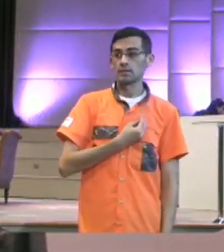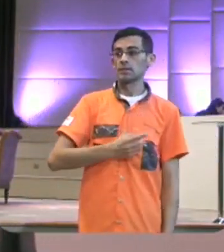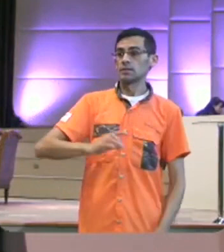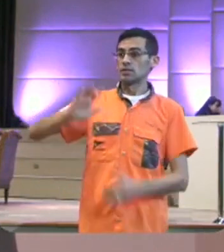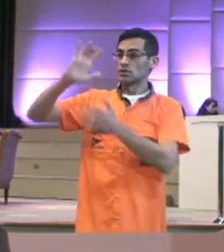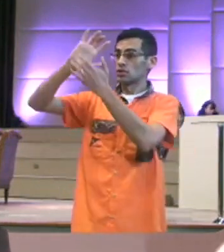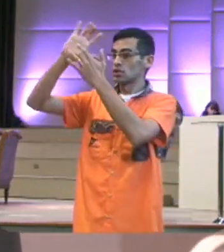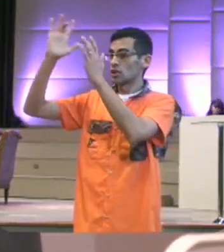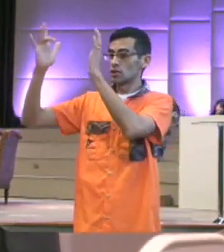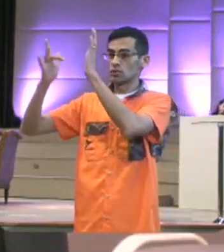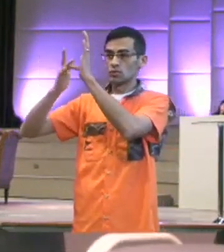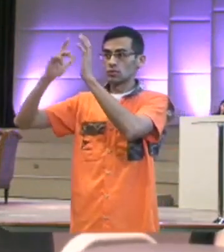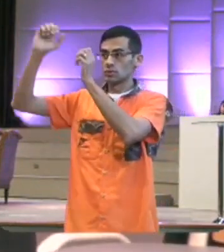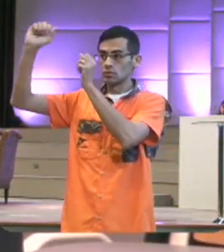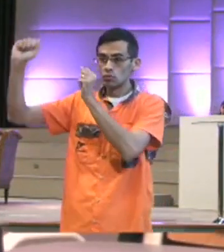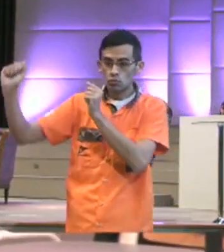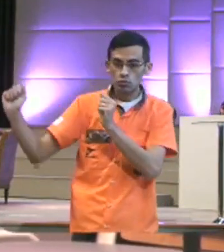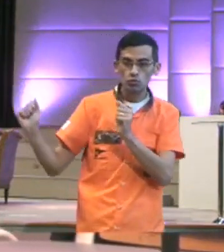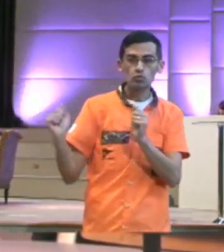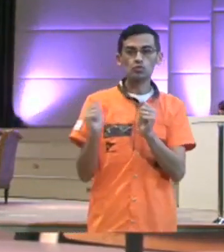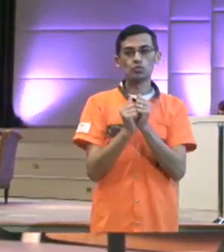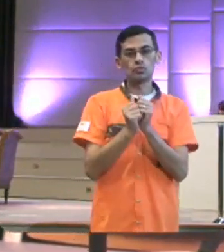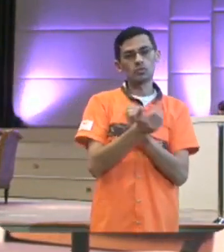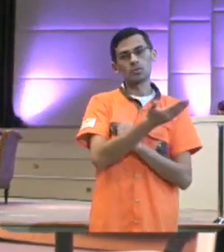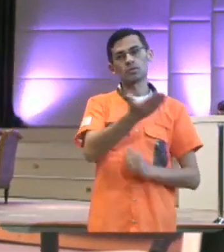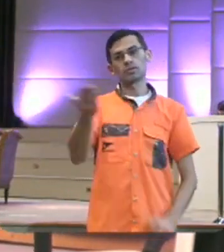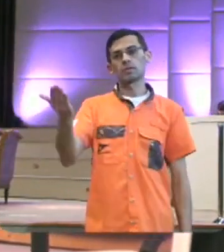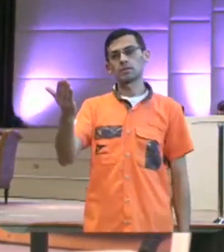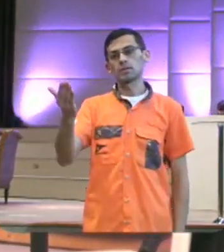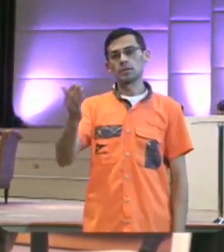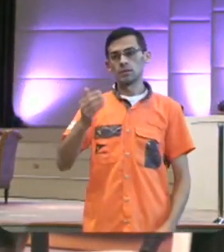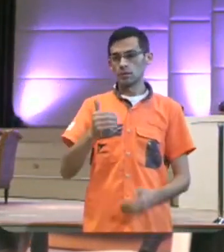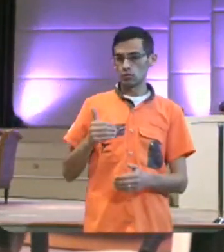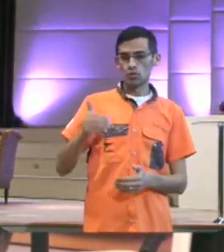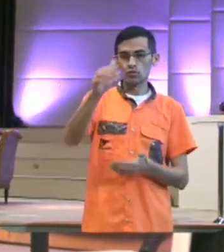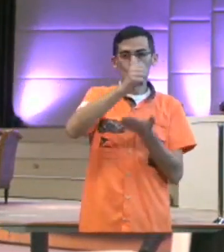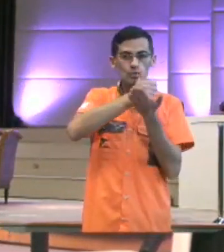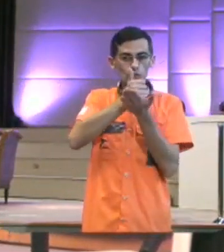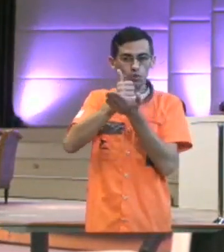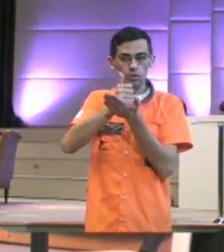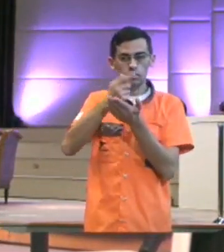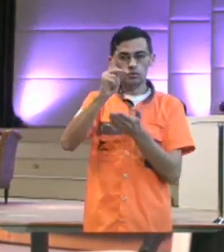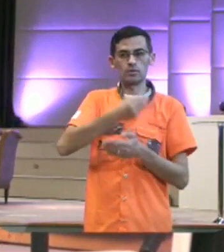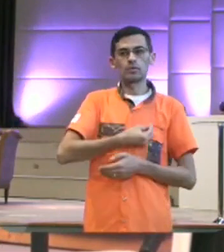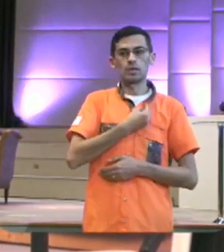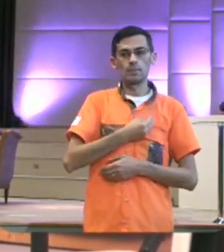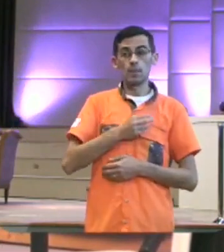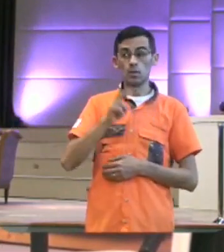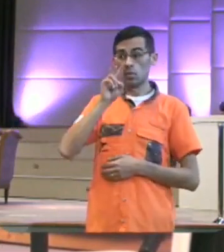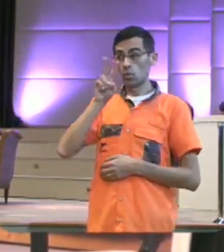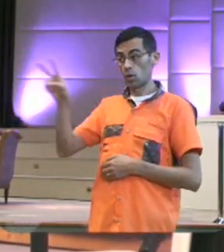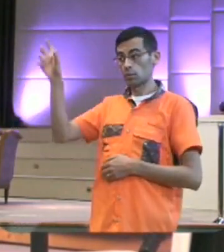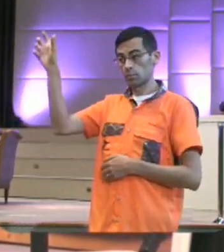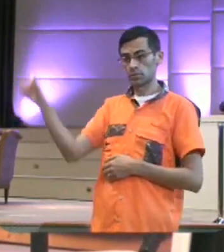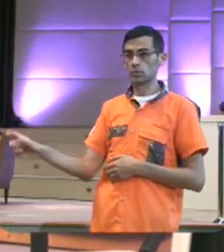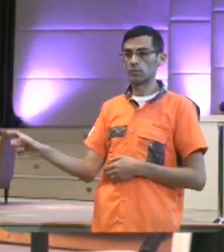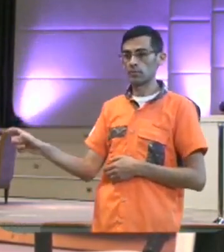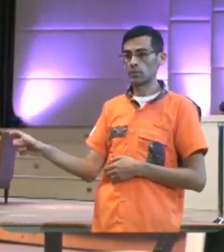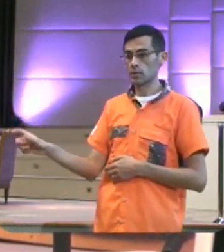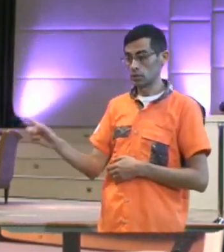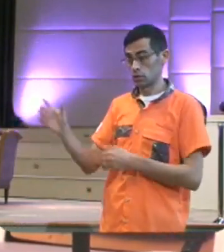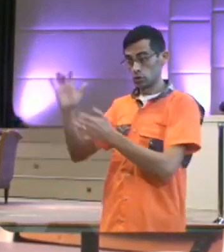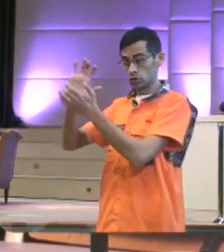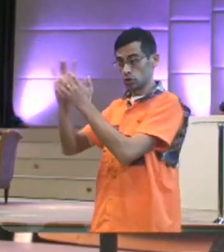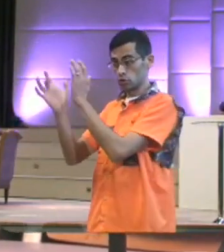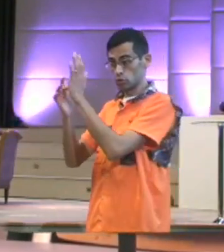está presente e continua no controle. Então, olha para quem está perto de você assim: Jesus está